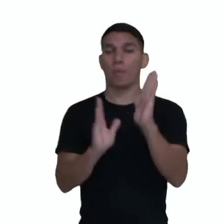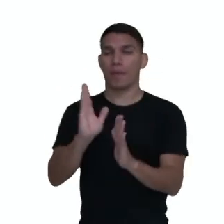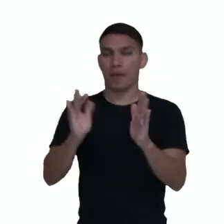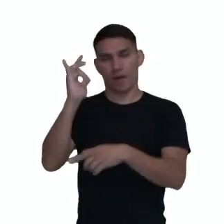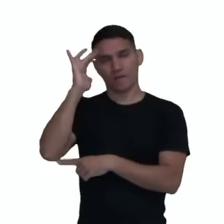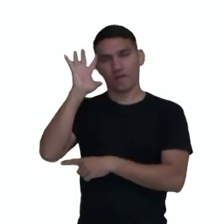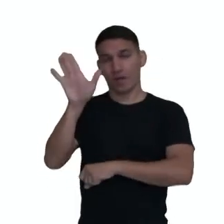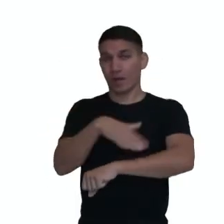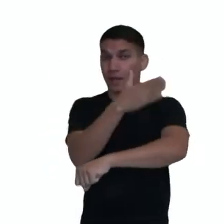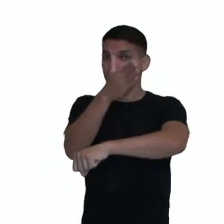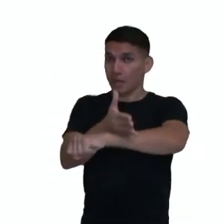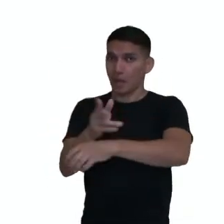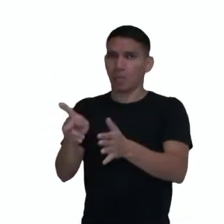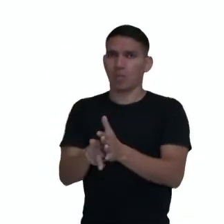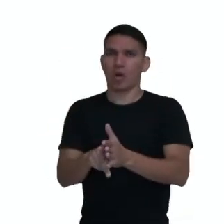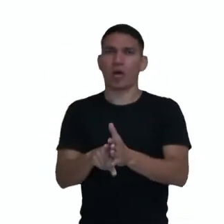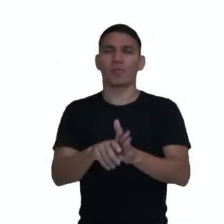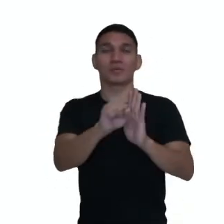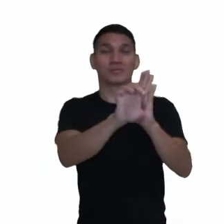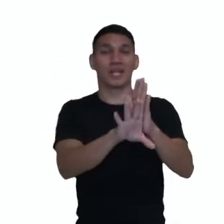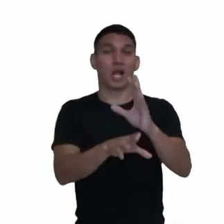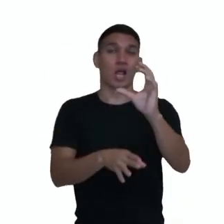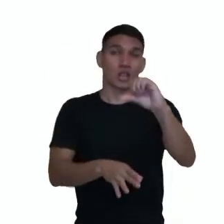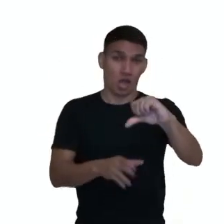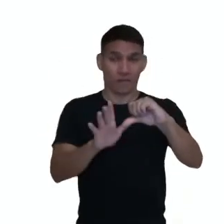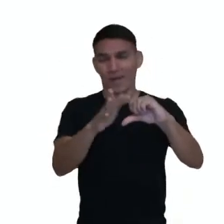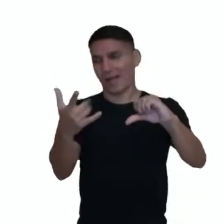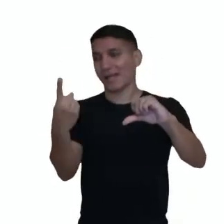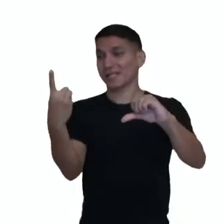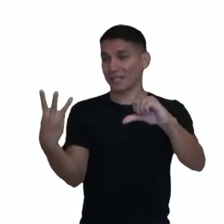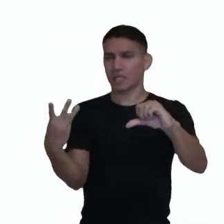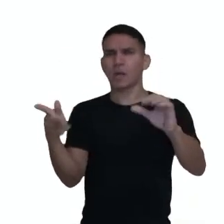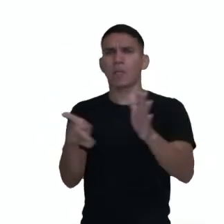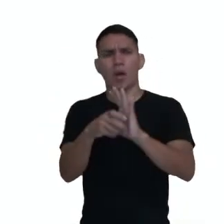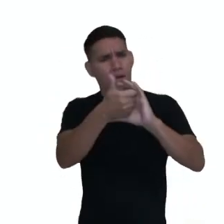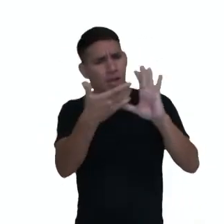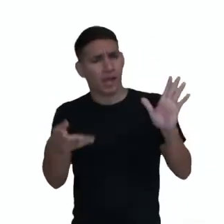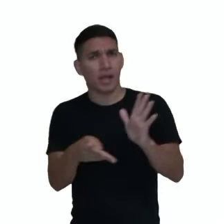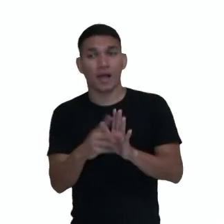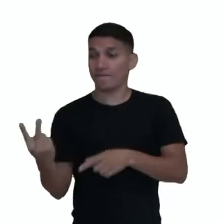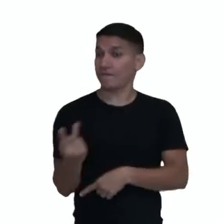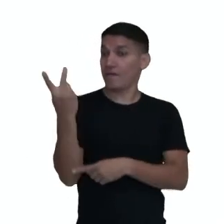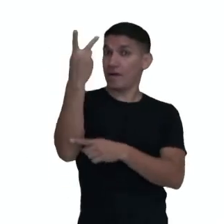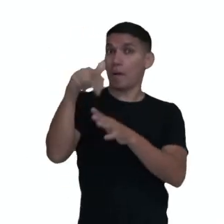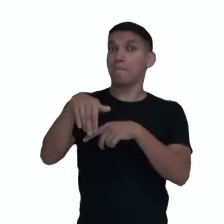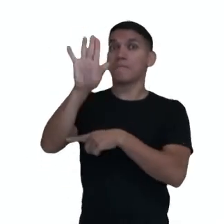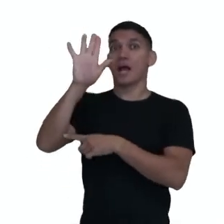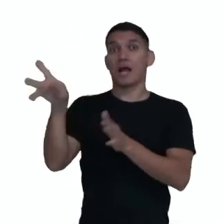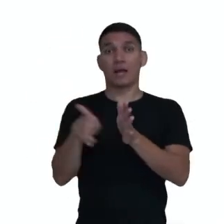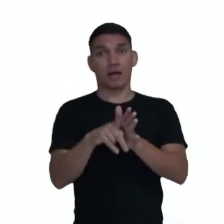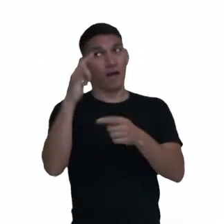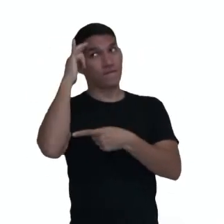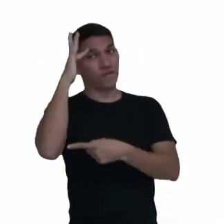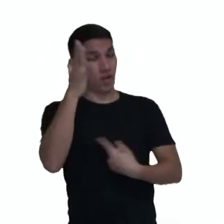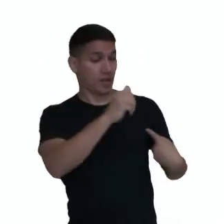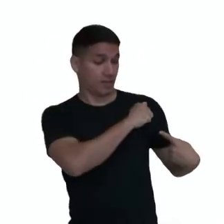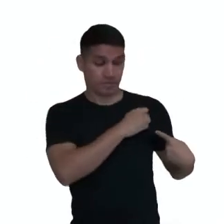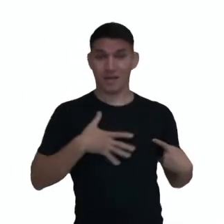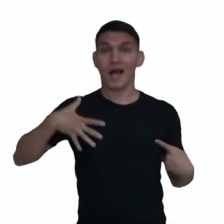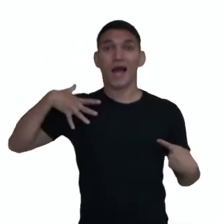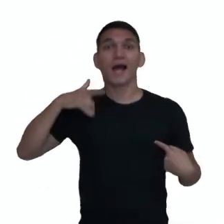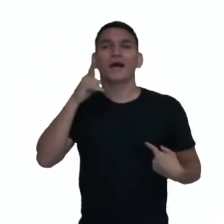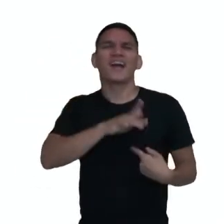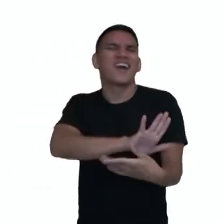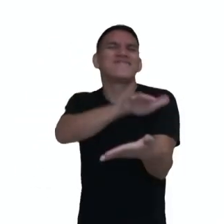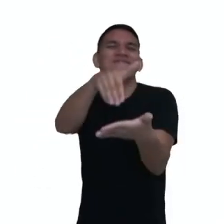gente já está falando de 9 a 13, caracterizada pela valorização da filosofia aristotélica. Está falando lá no